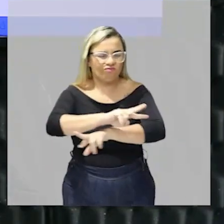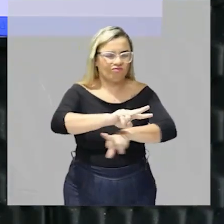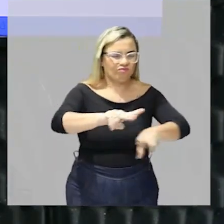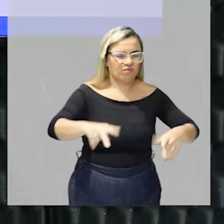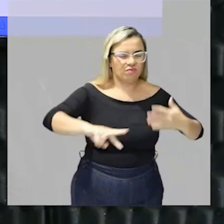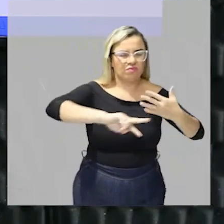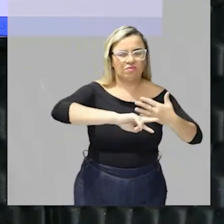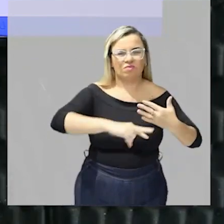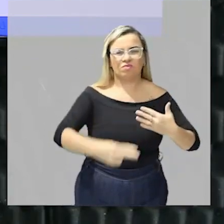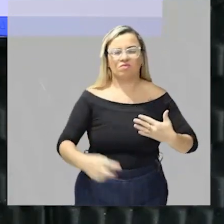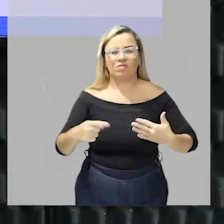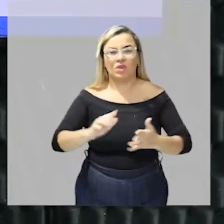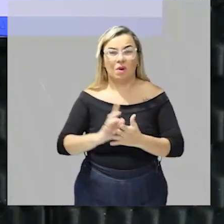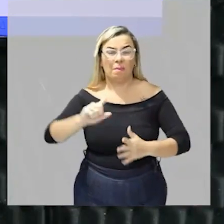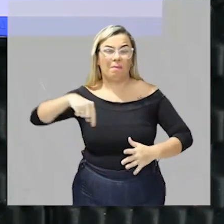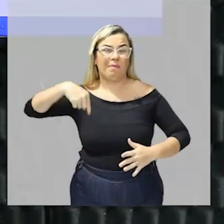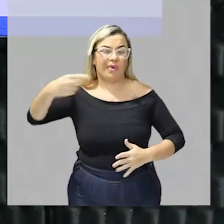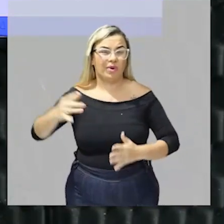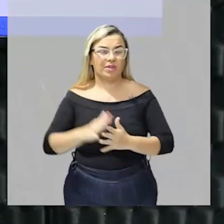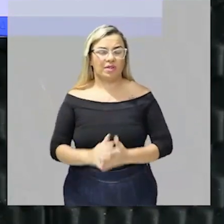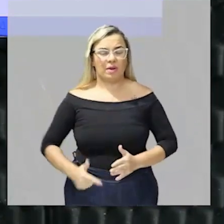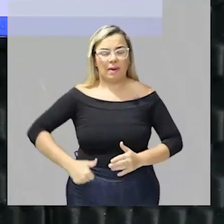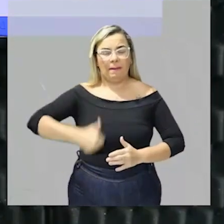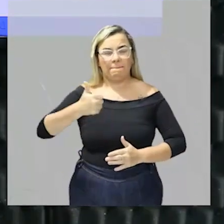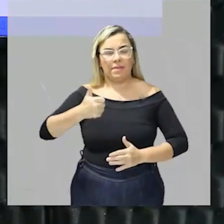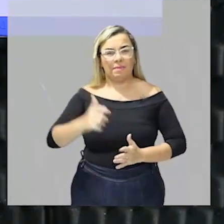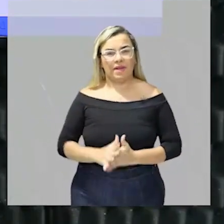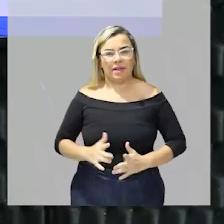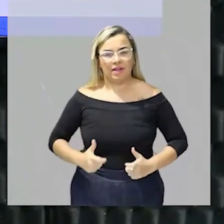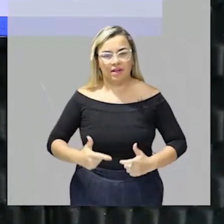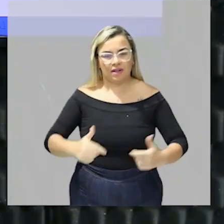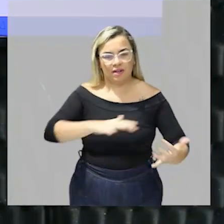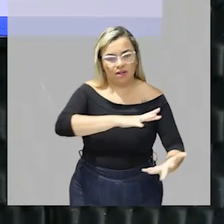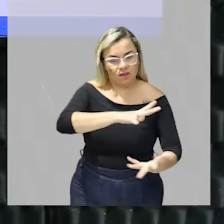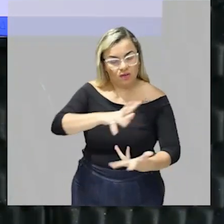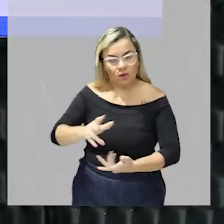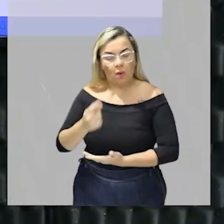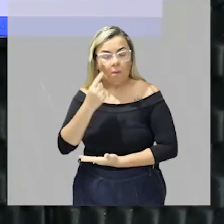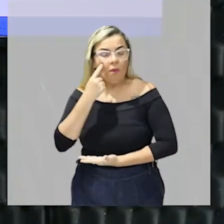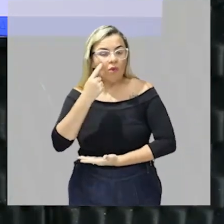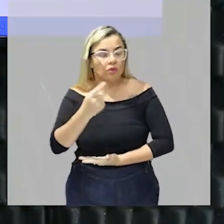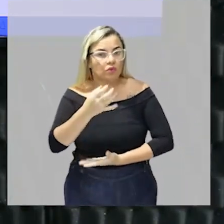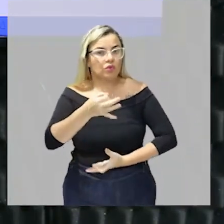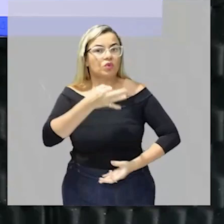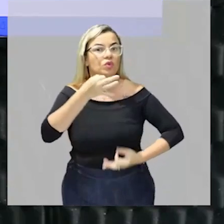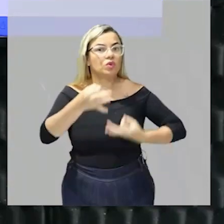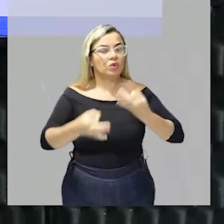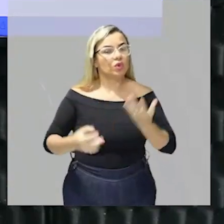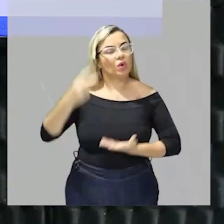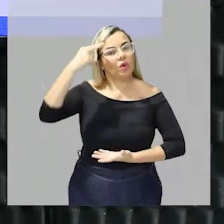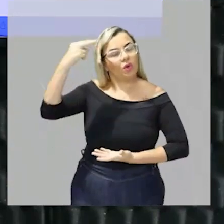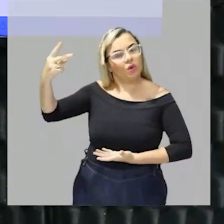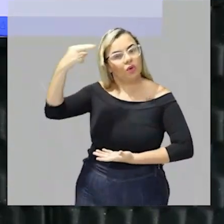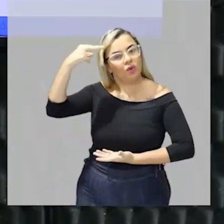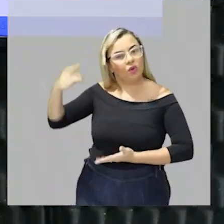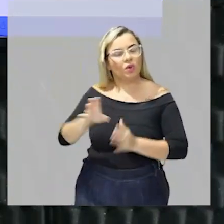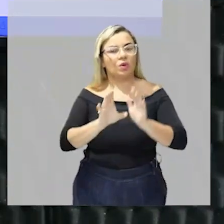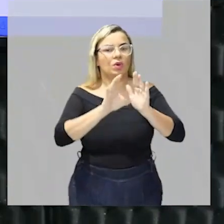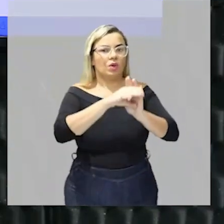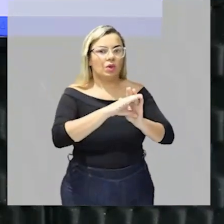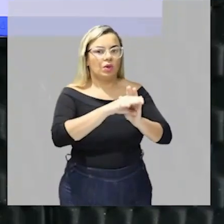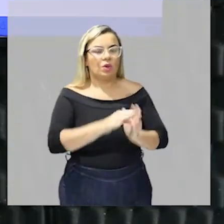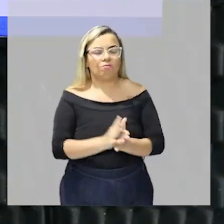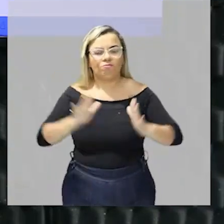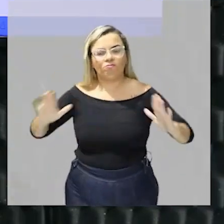resultados do pós-Primeira Guerra Mundial. Do ponto de vista histórico, as motivações que vão levar à